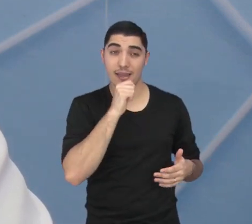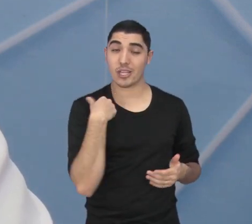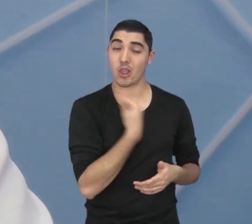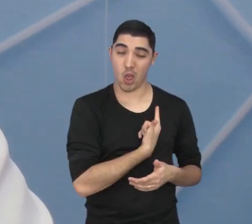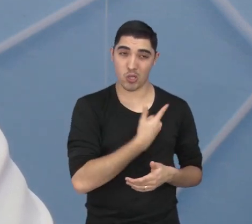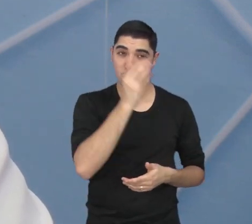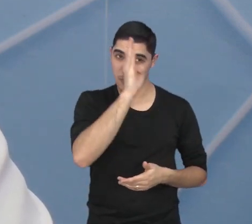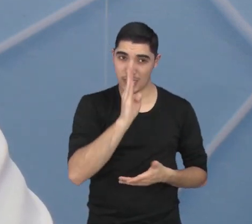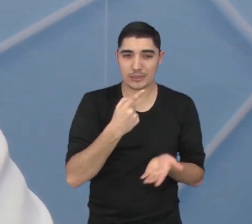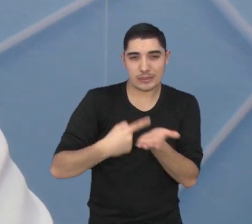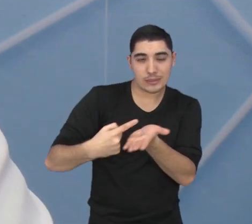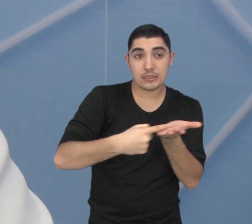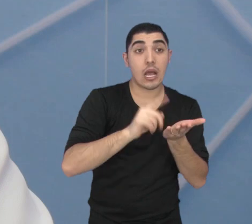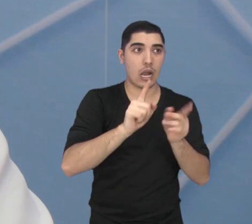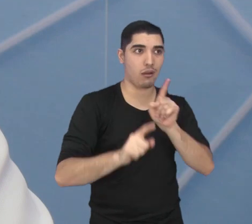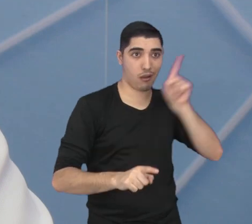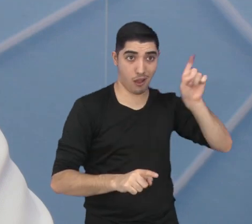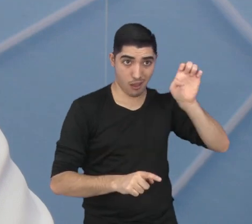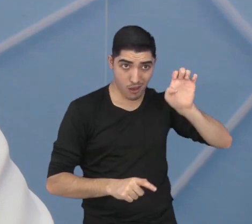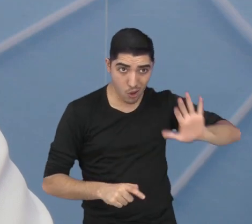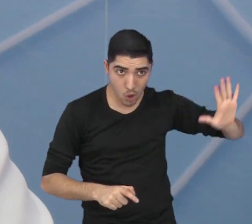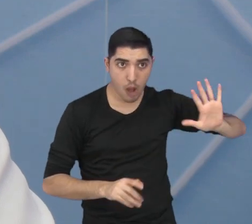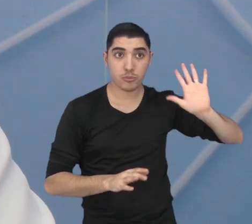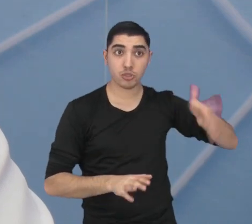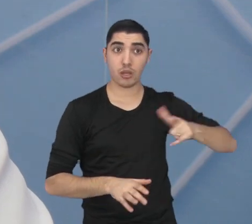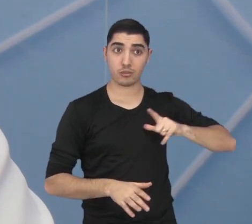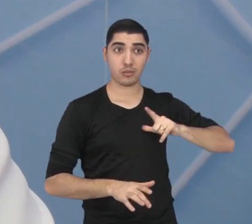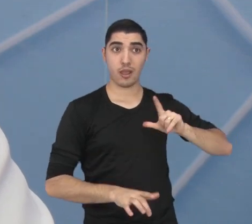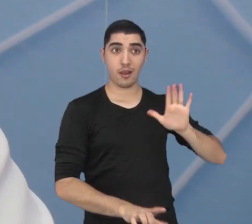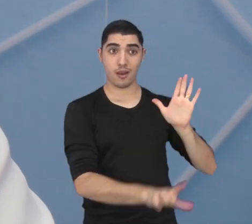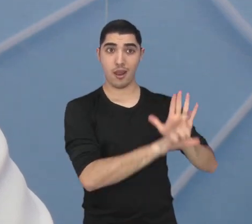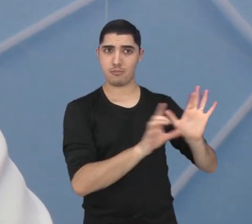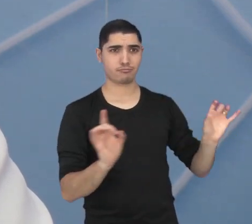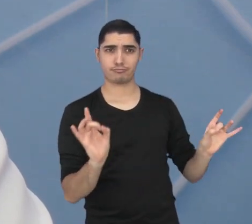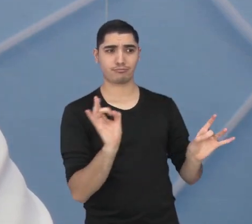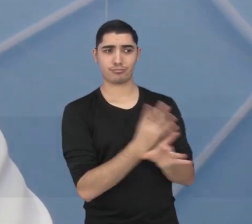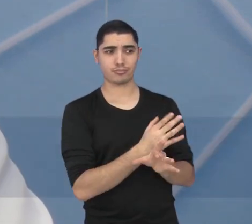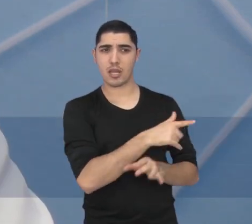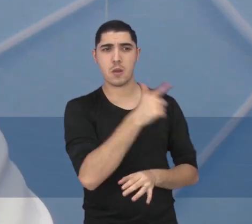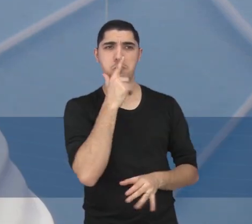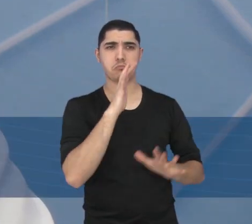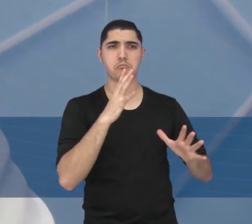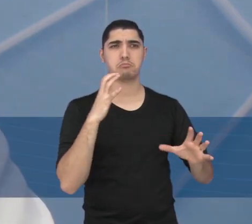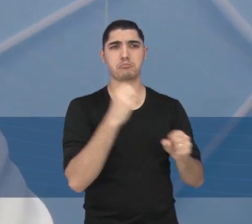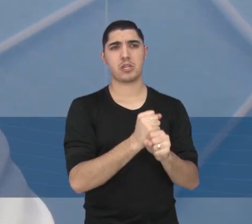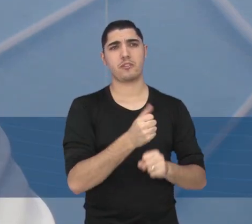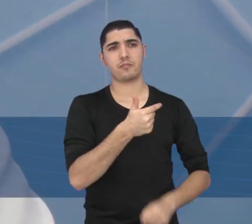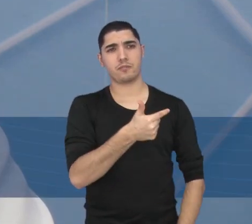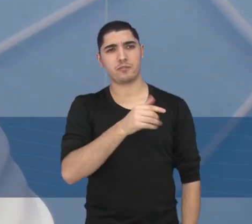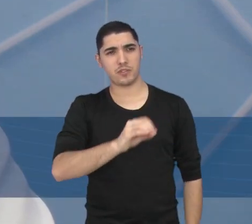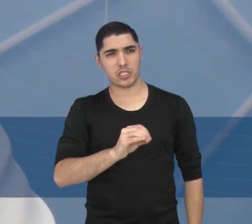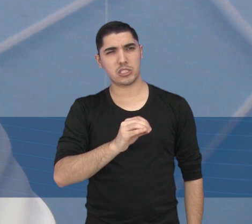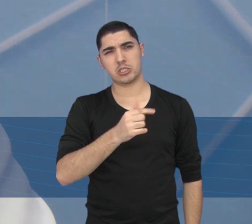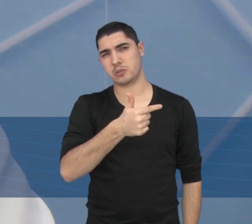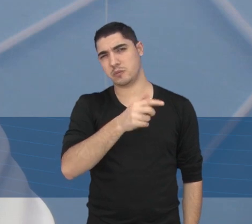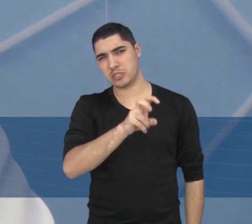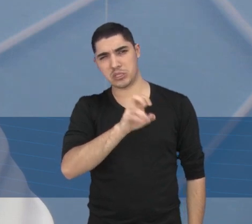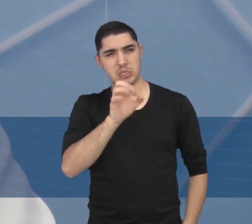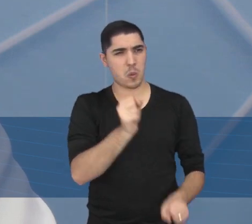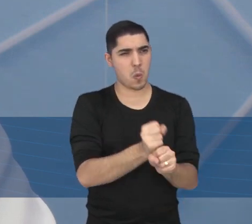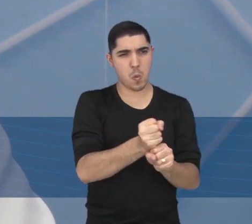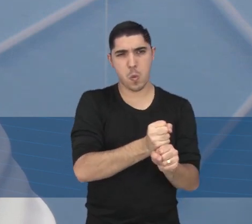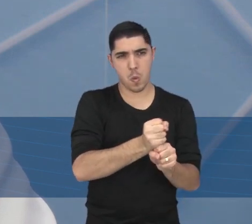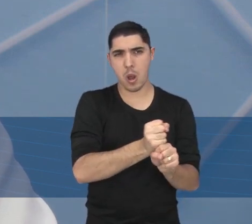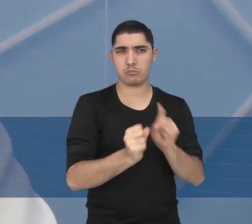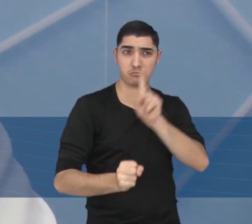gente via que nos países da Europa já tinha uma legislação específica para eletrônicos há mais de 20, 25 anos. Então, no nosso aqui, como eu